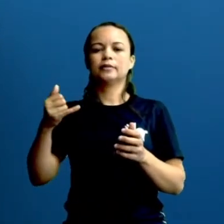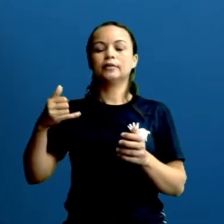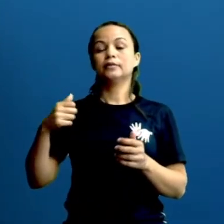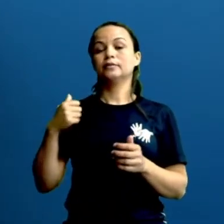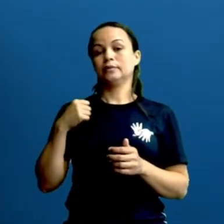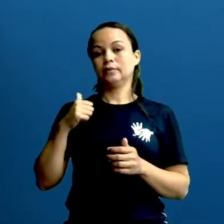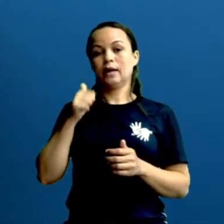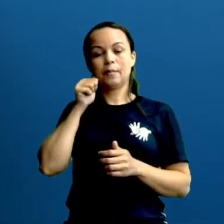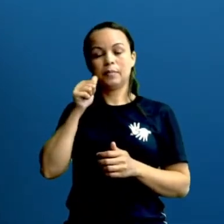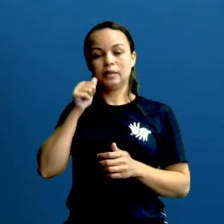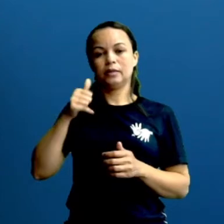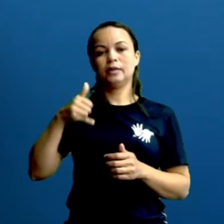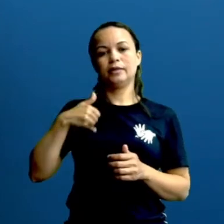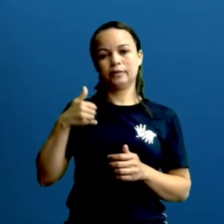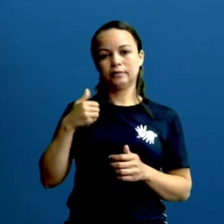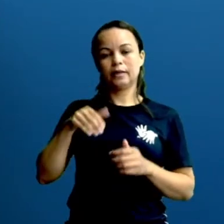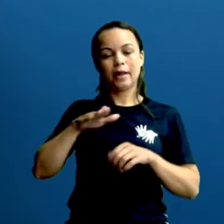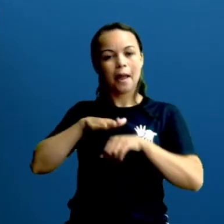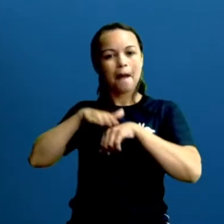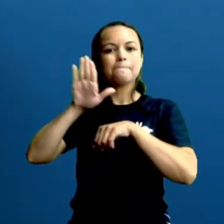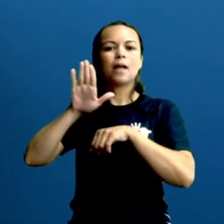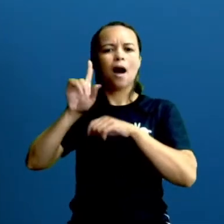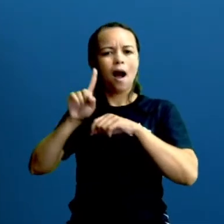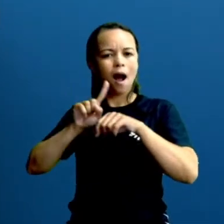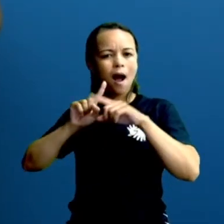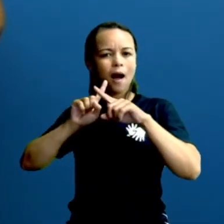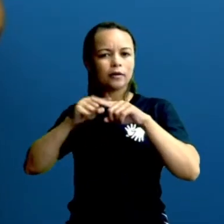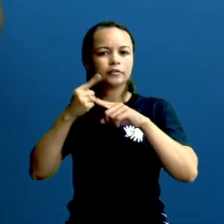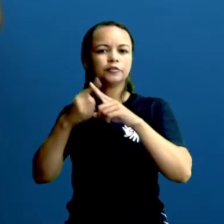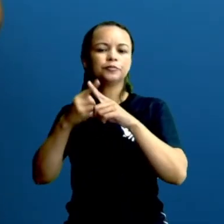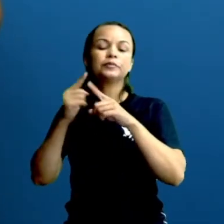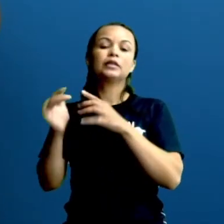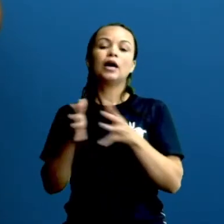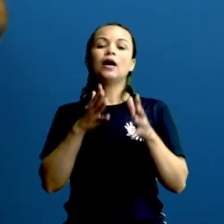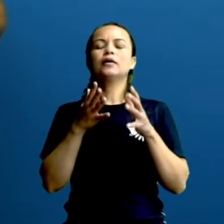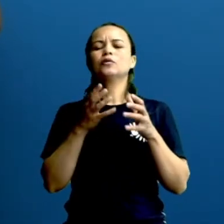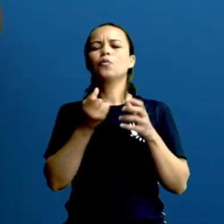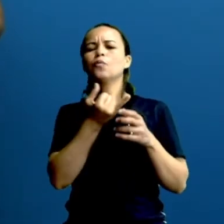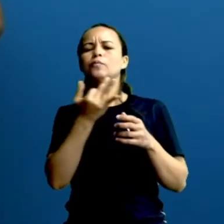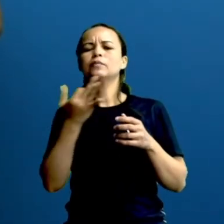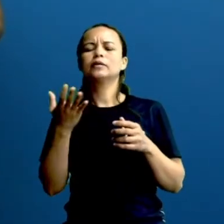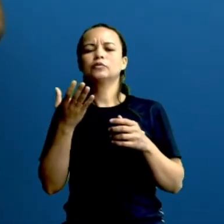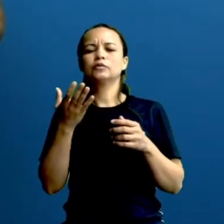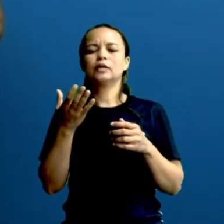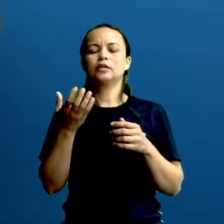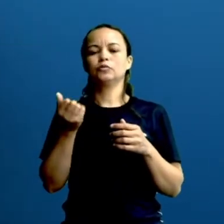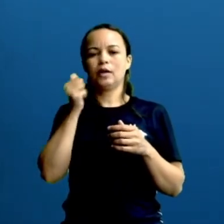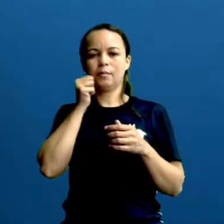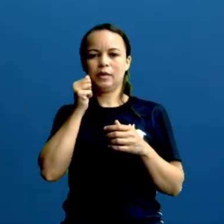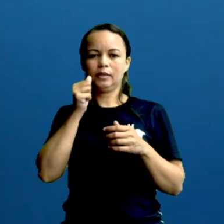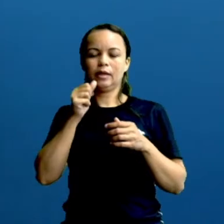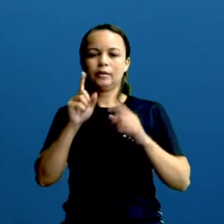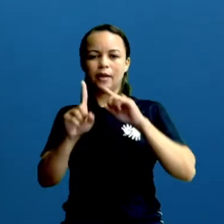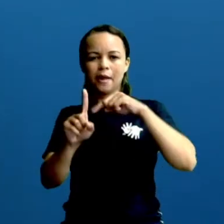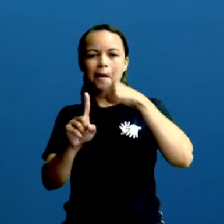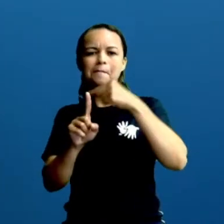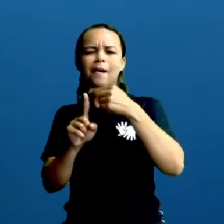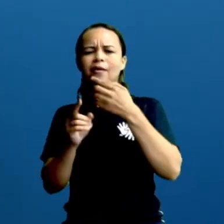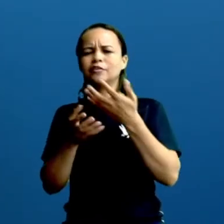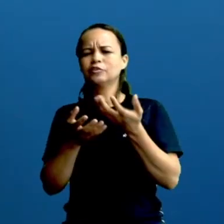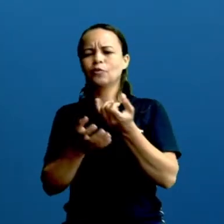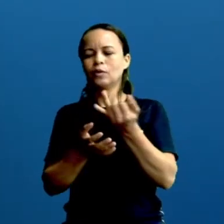que Maria tem a mais, né? Porque Maria é mais velha do que Carlos. Então, quantos anos Maria tem a mais? Ela vai